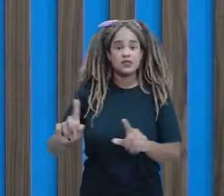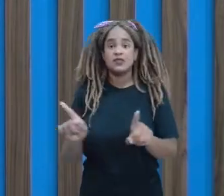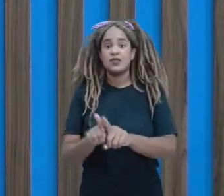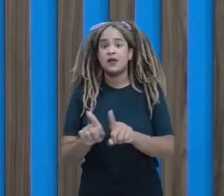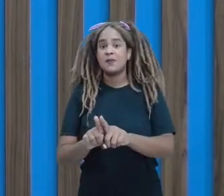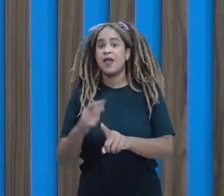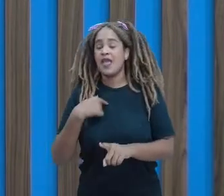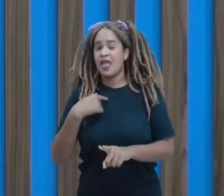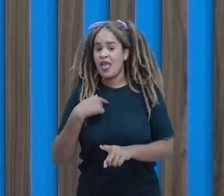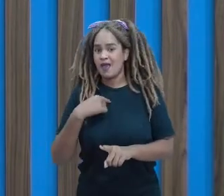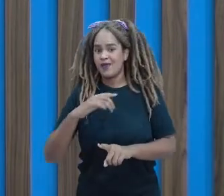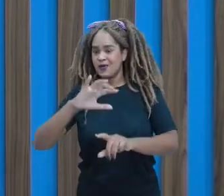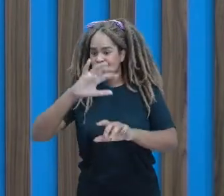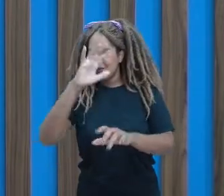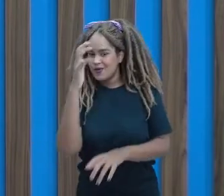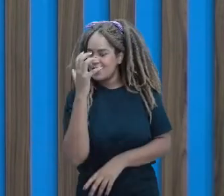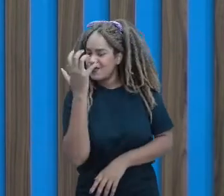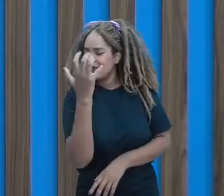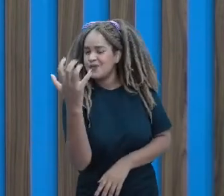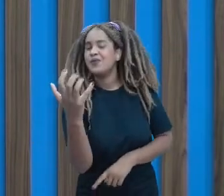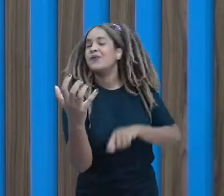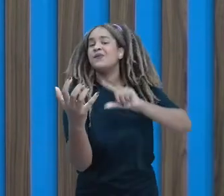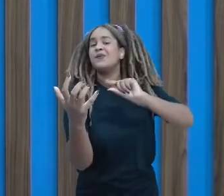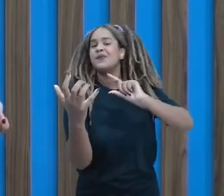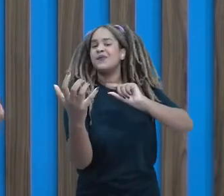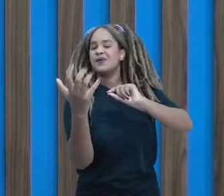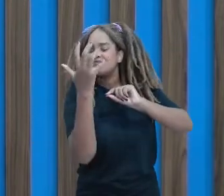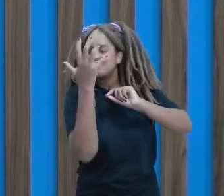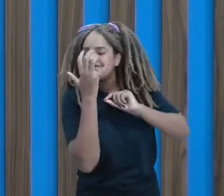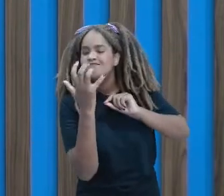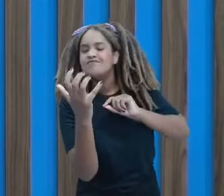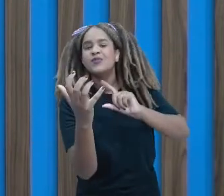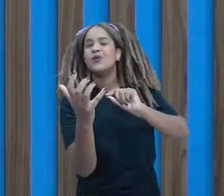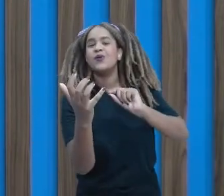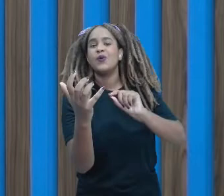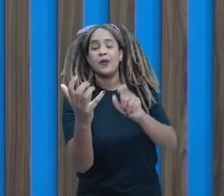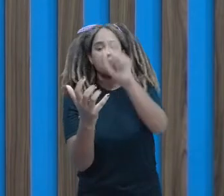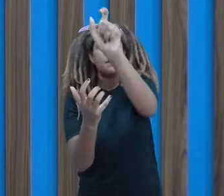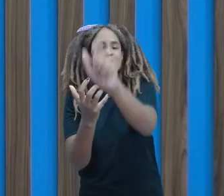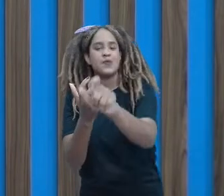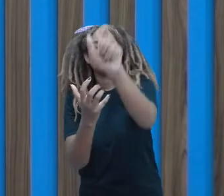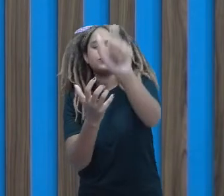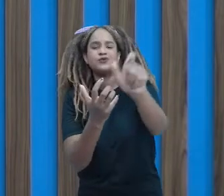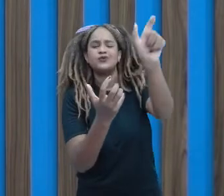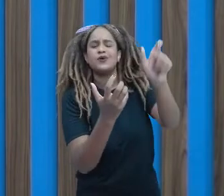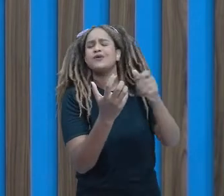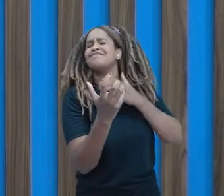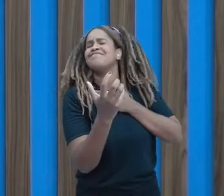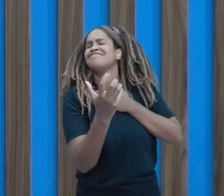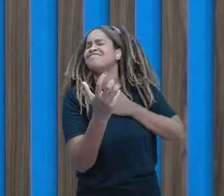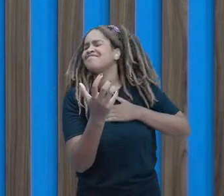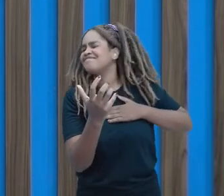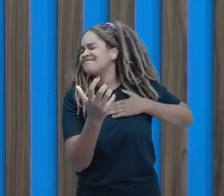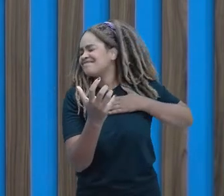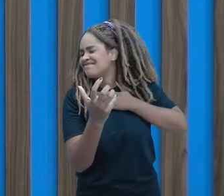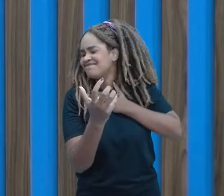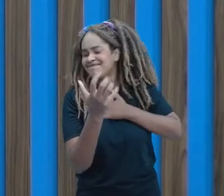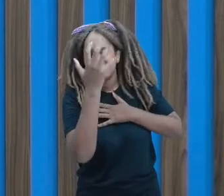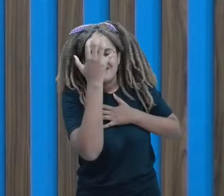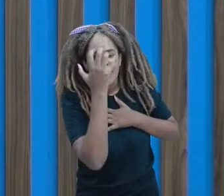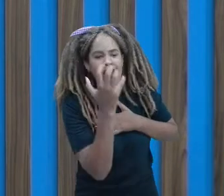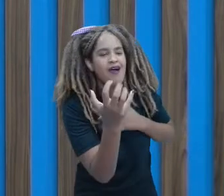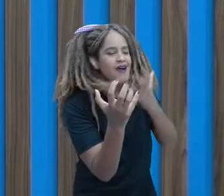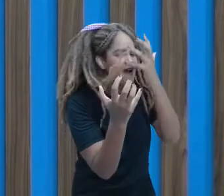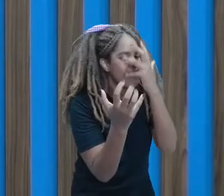a minha atração, que você nem perguntou, mas eu já estou dizendo, é em relação a pessoas, gente. Eu gosto muito de gente, eu gosto